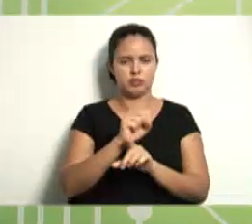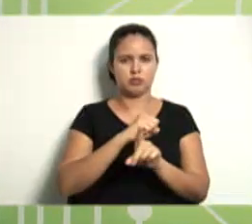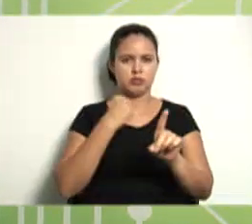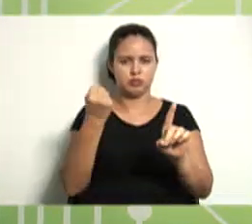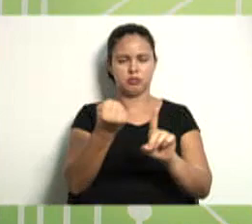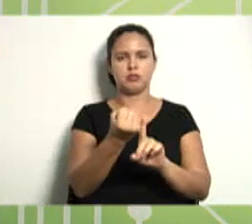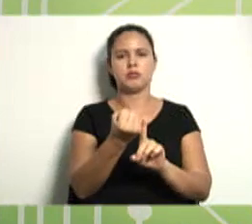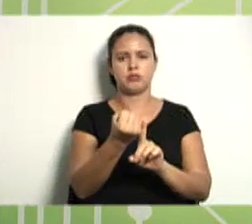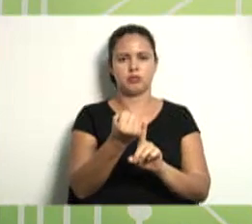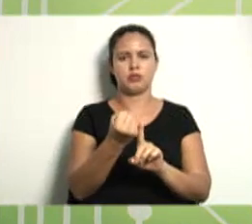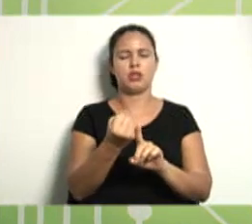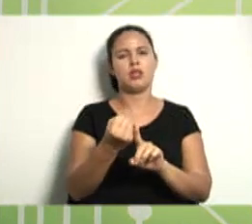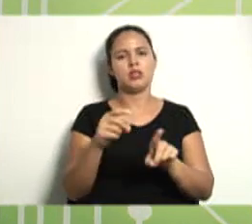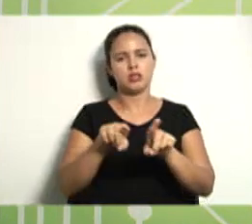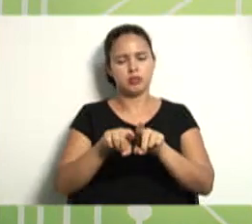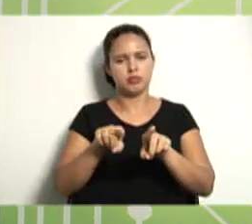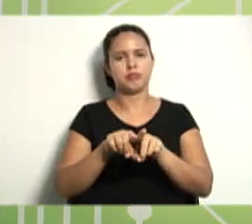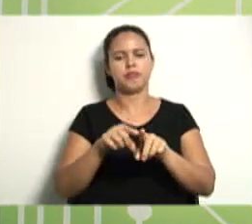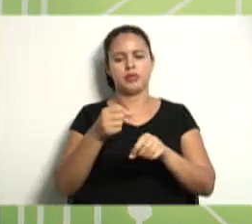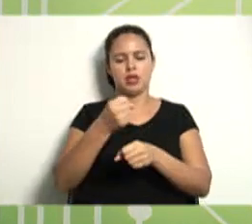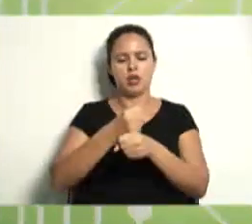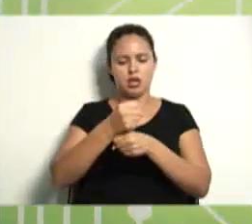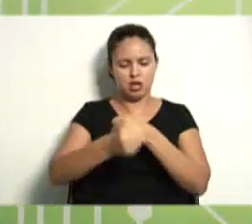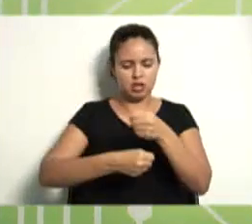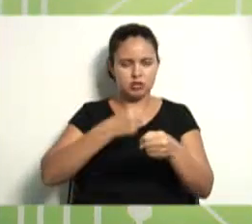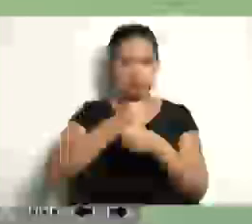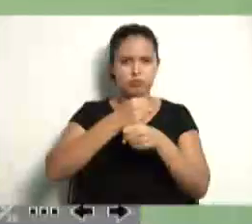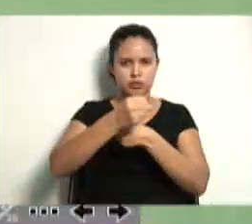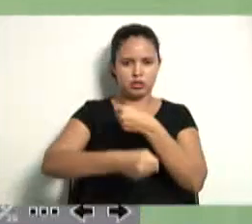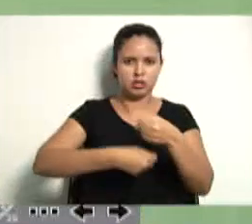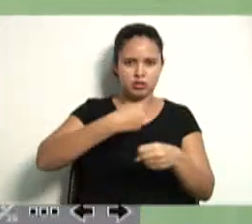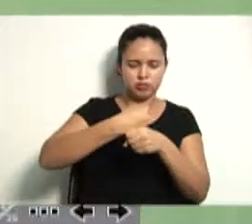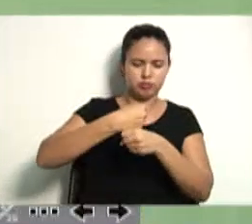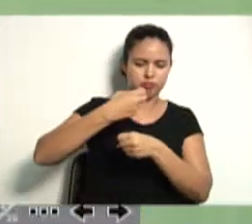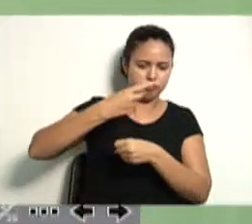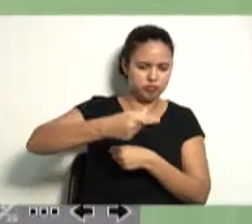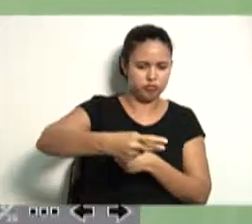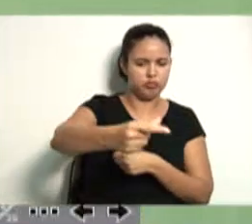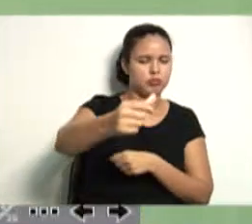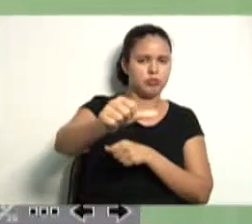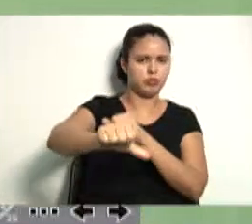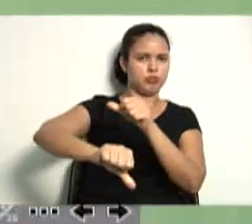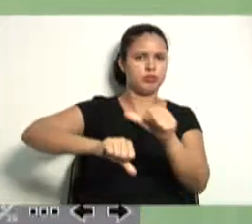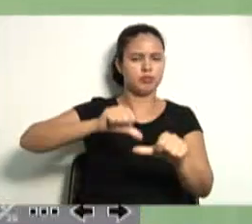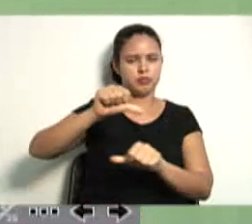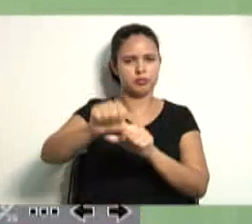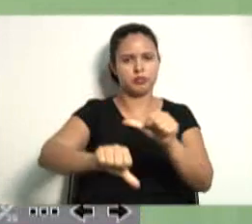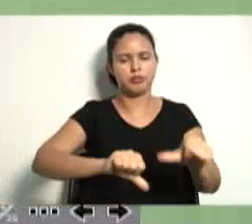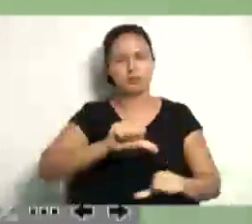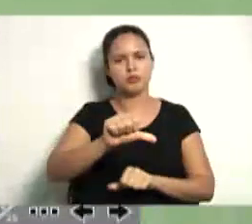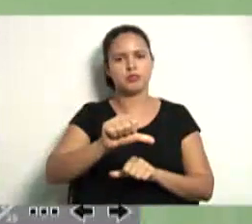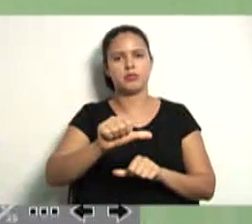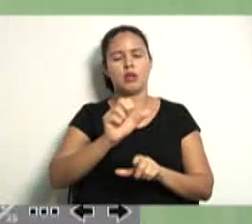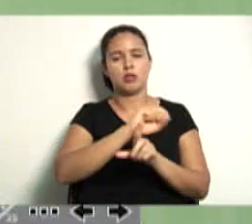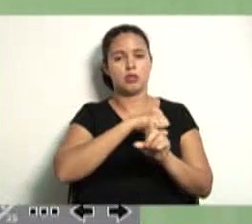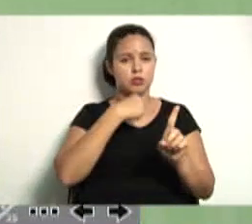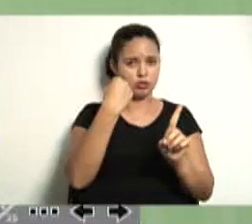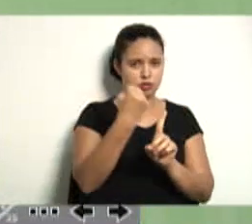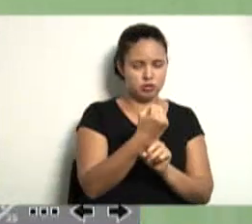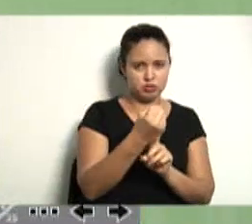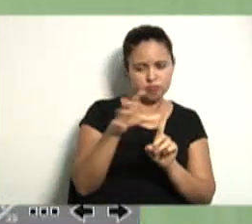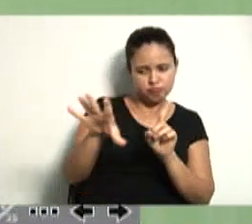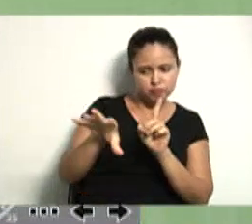que ele se transforma no decorrer da evolução do homem e das sociedades que adquiriu